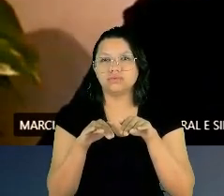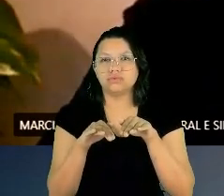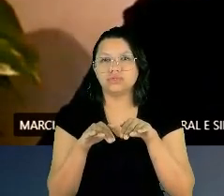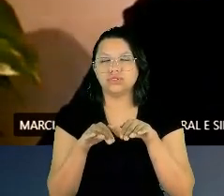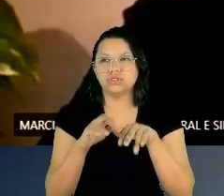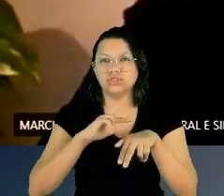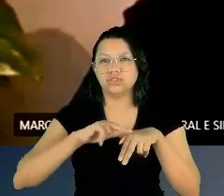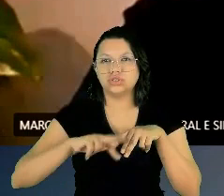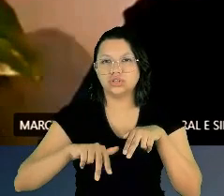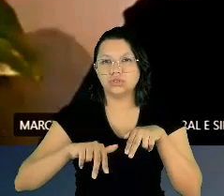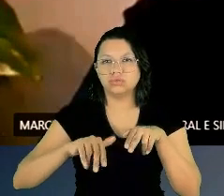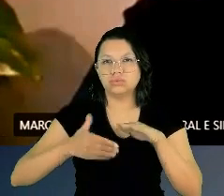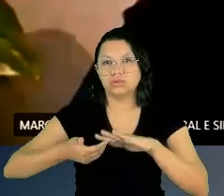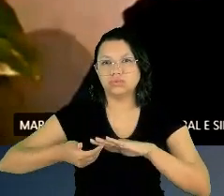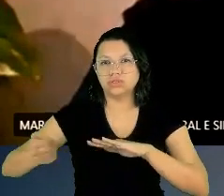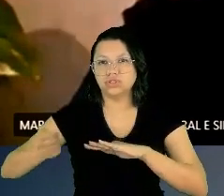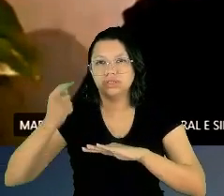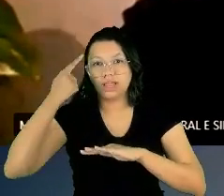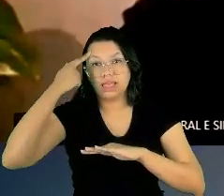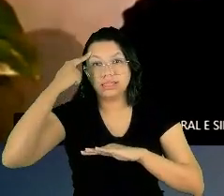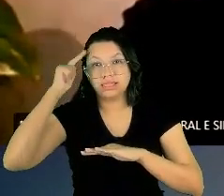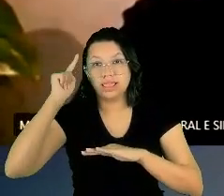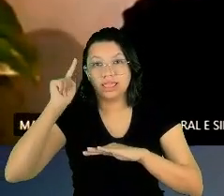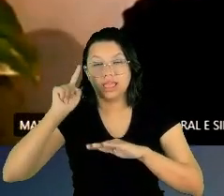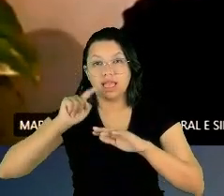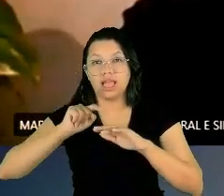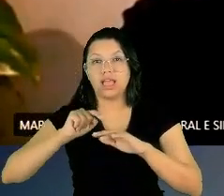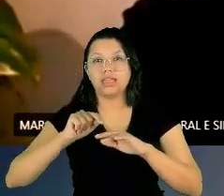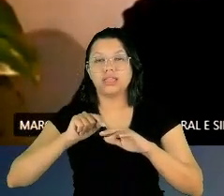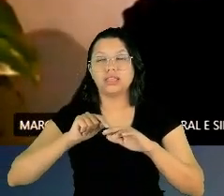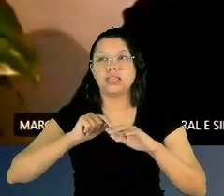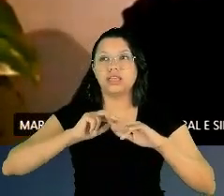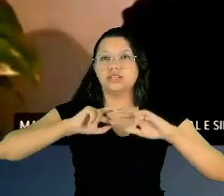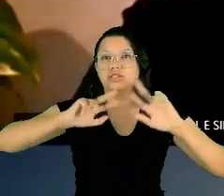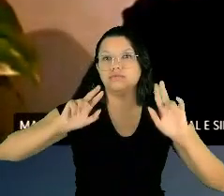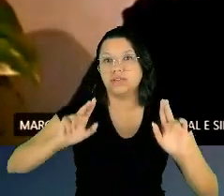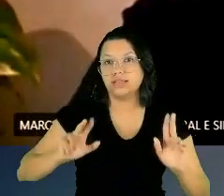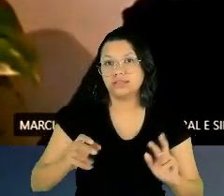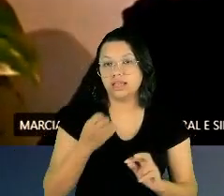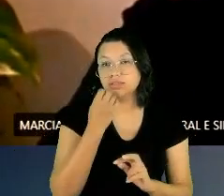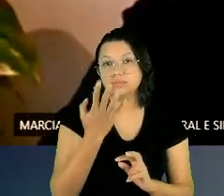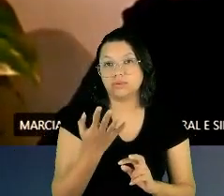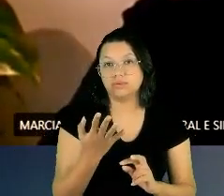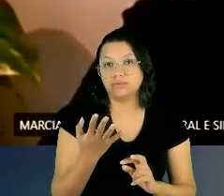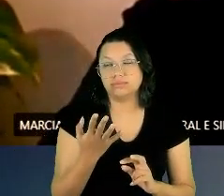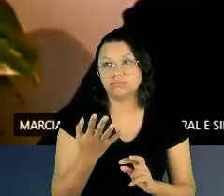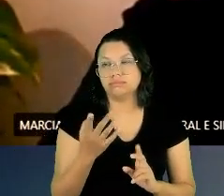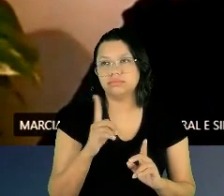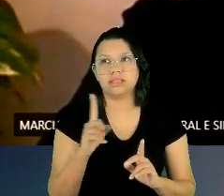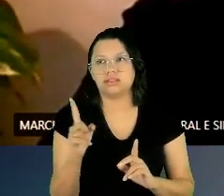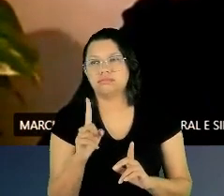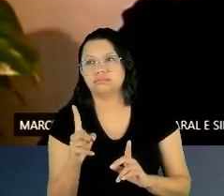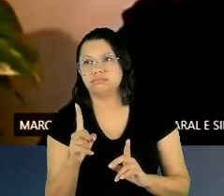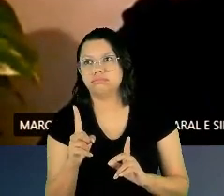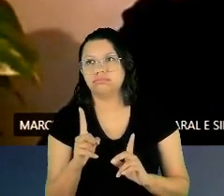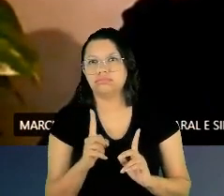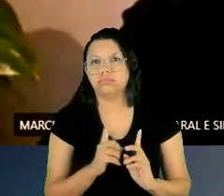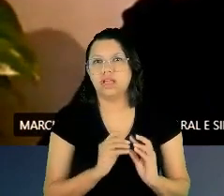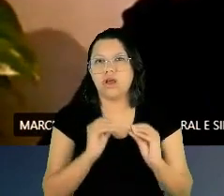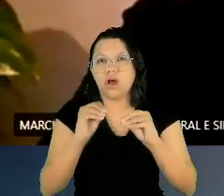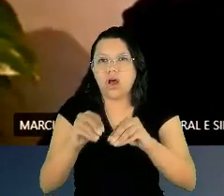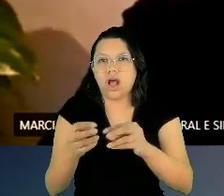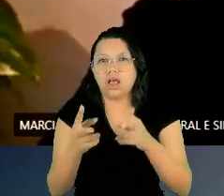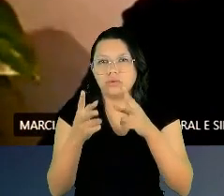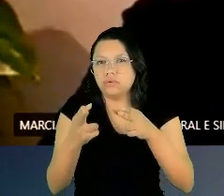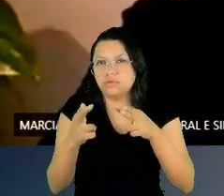não elimina a ideia de que a diversidade também é boa. E pelo contrário, as